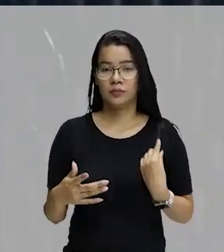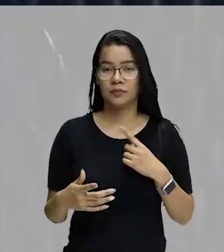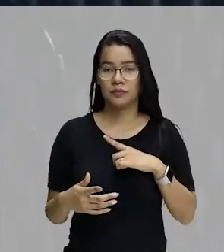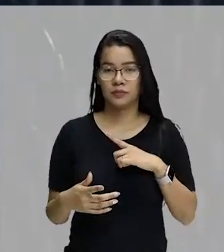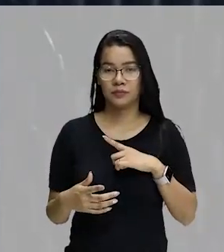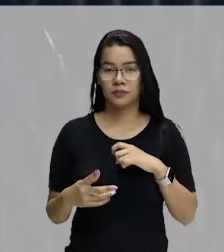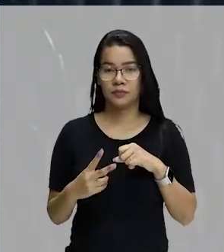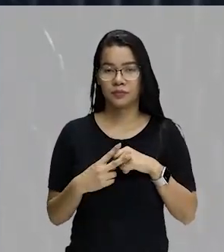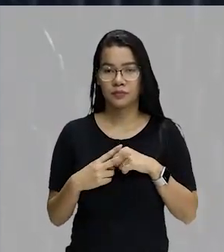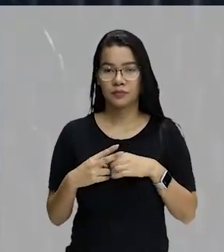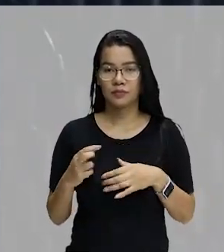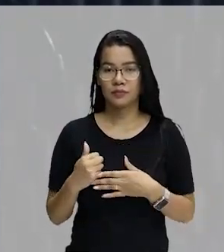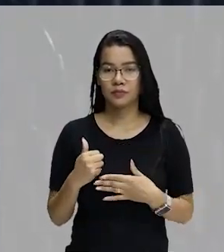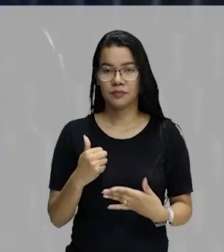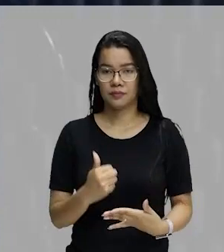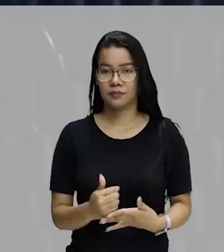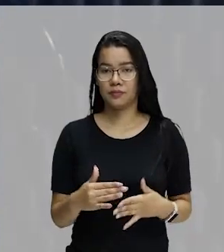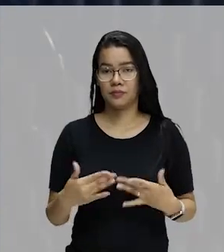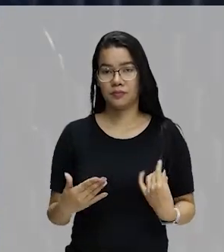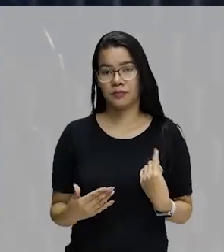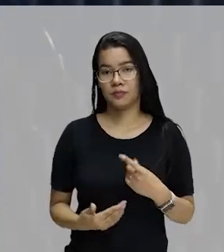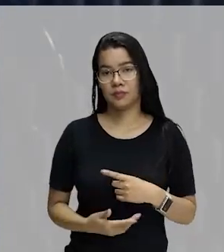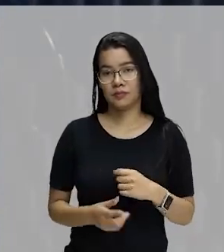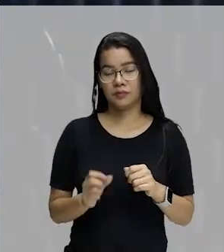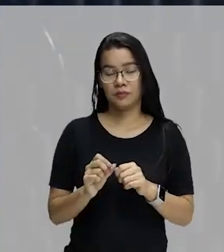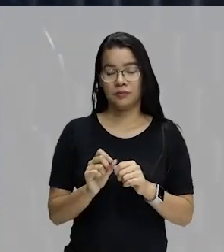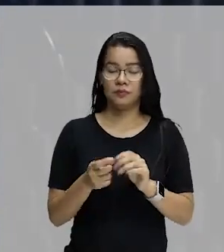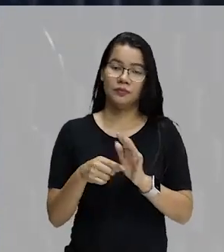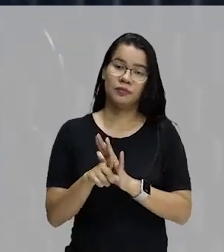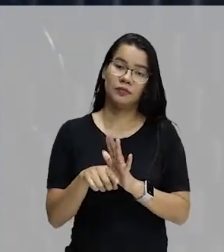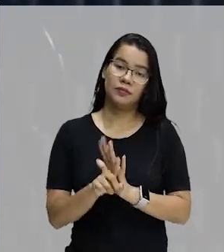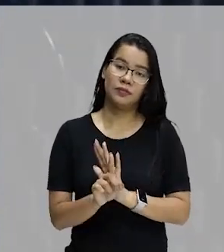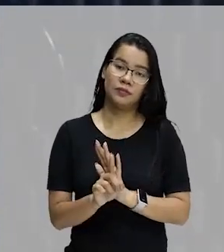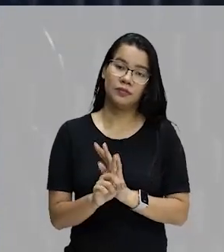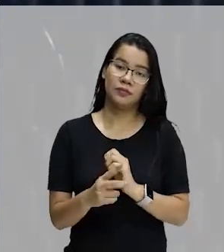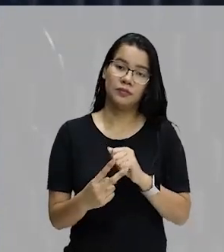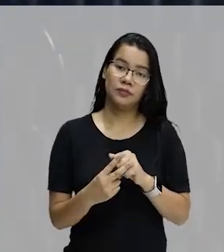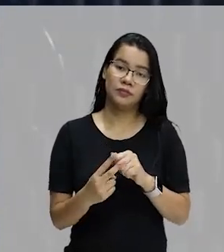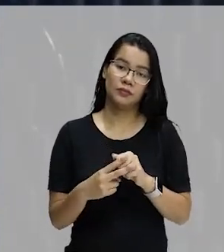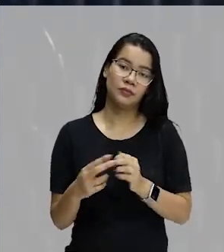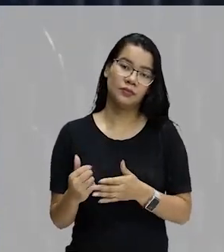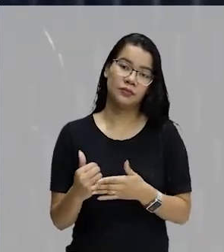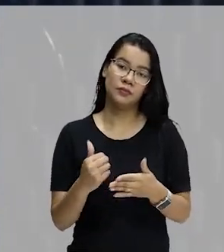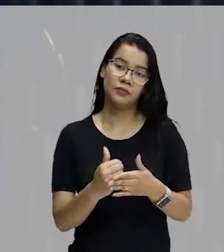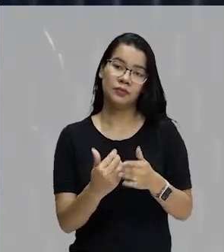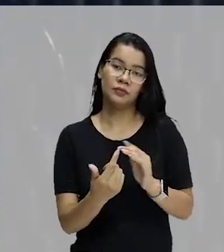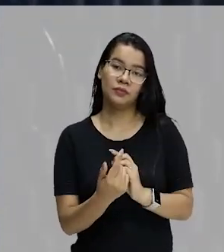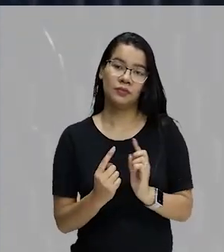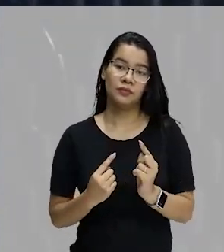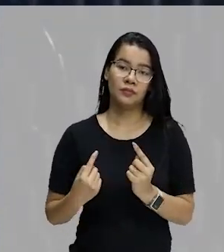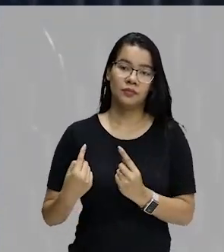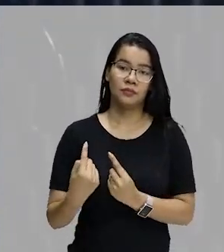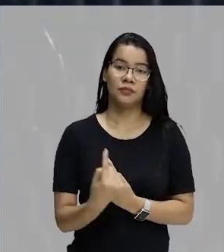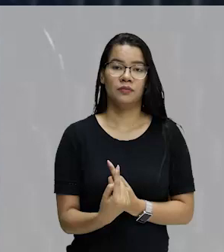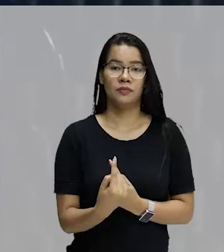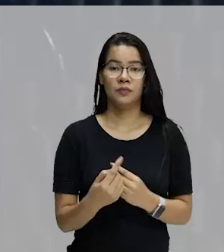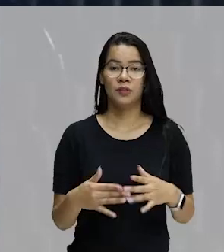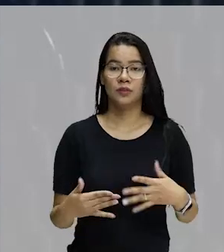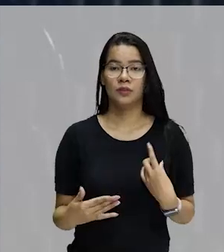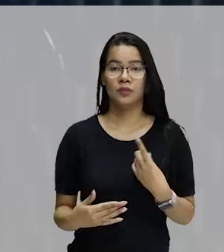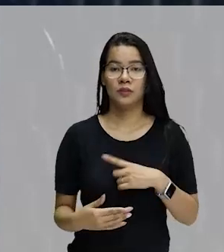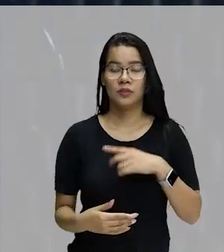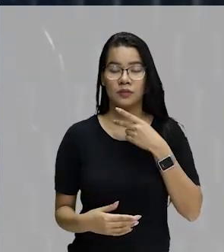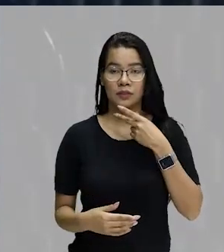temos verbos auxiliares. Quando nós vamos fazer pergunta, esse verbo auxiliar vem para frente do sujeito. Quando nós fazemos